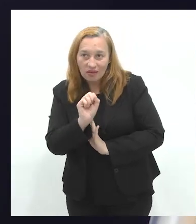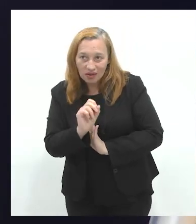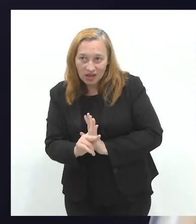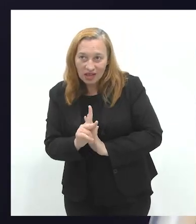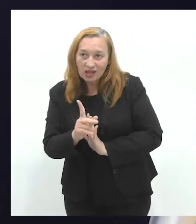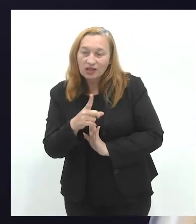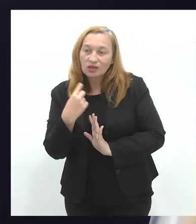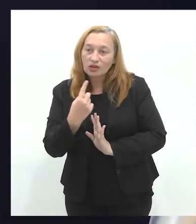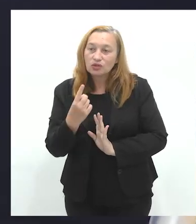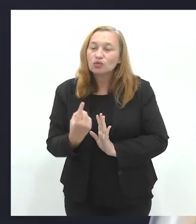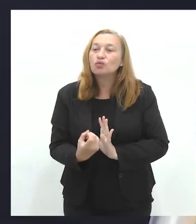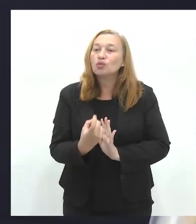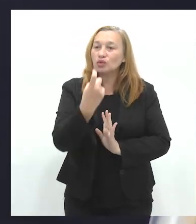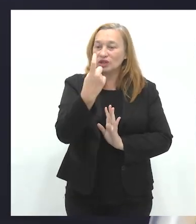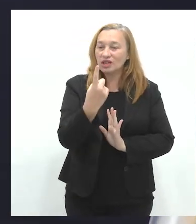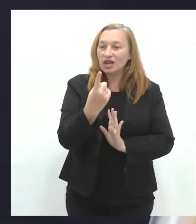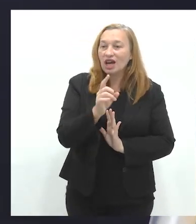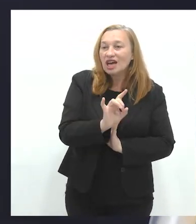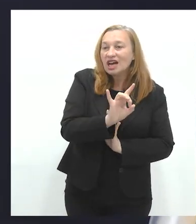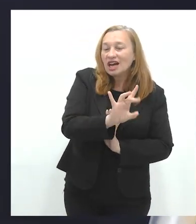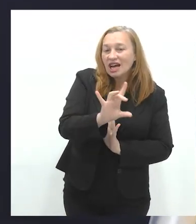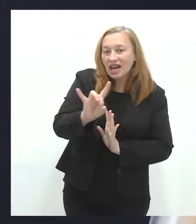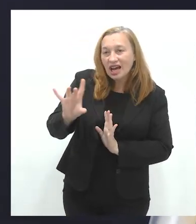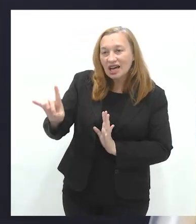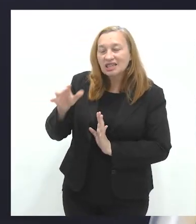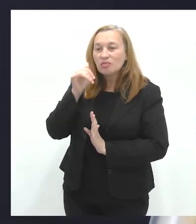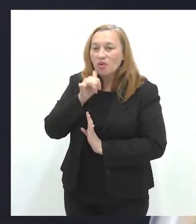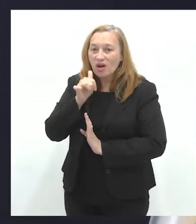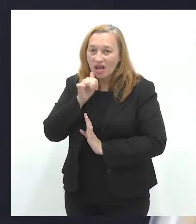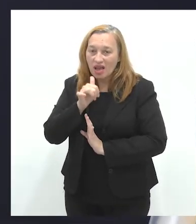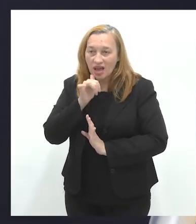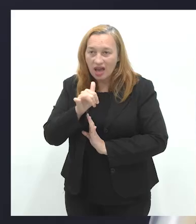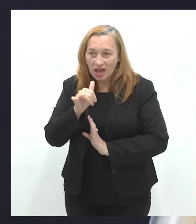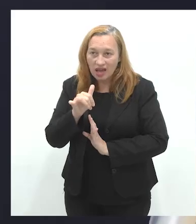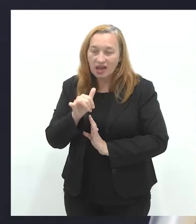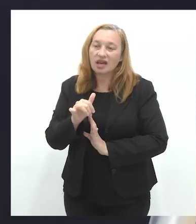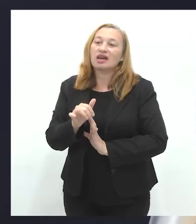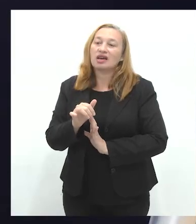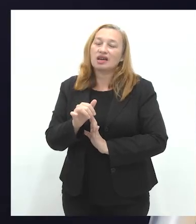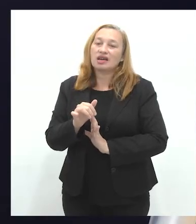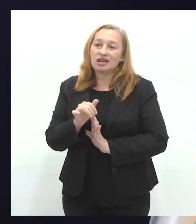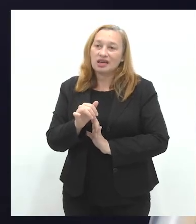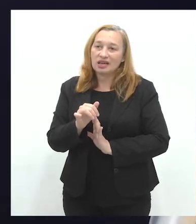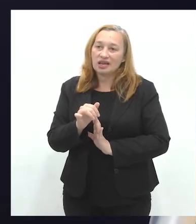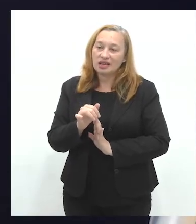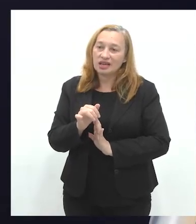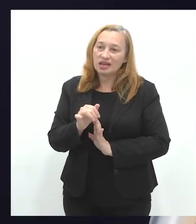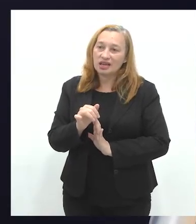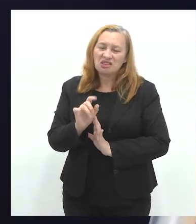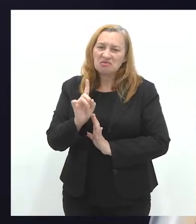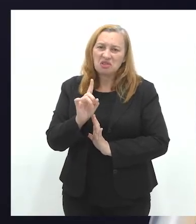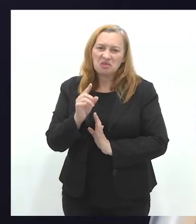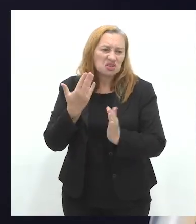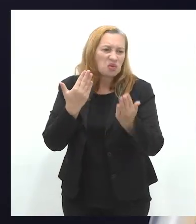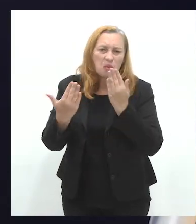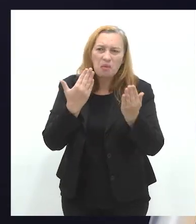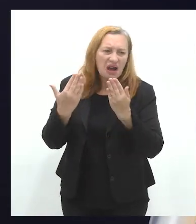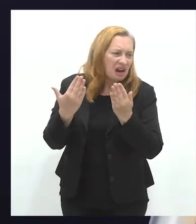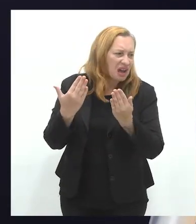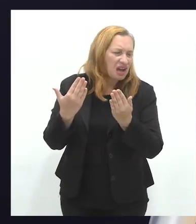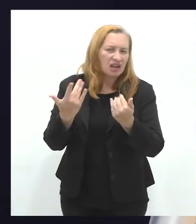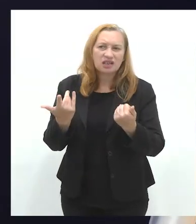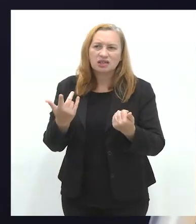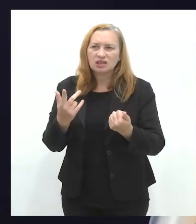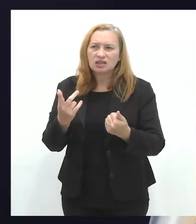para as mulheres, tá? Nós somos únicas. Então, a sua chave só vai abrir a sua porta. Então, não se compara, não olha para o